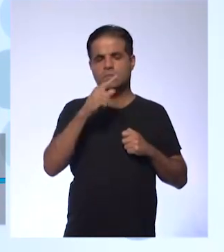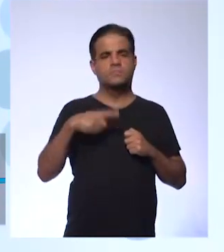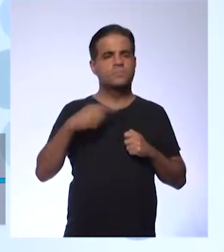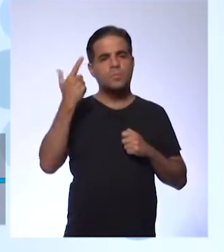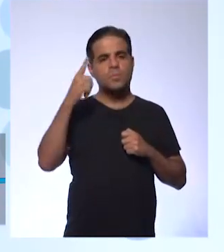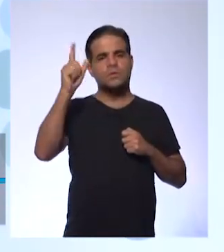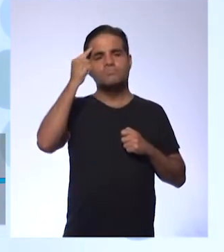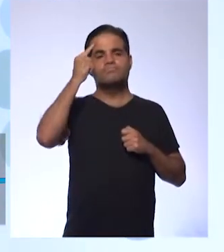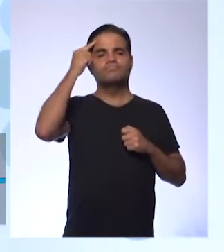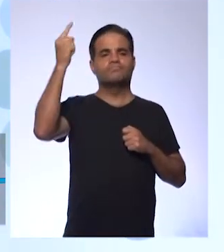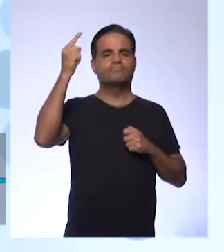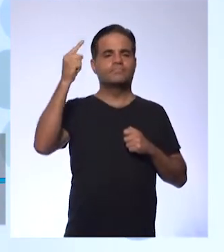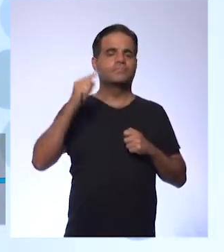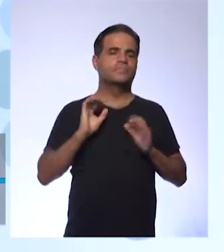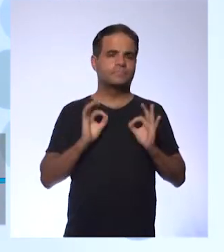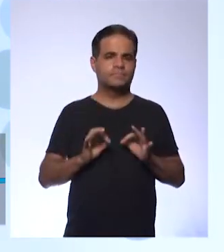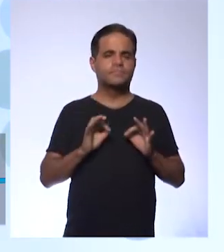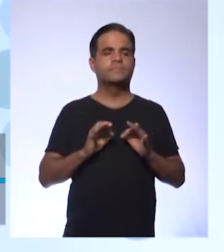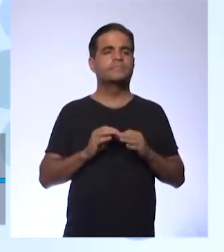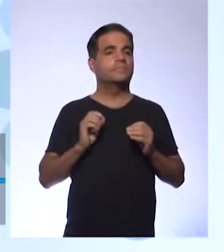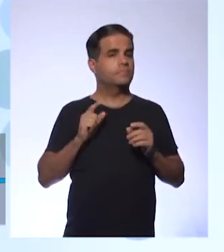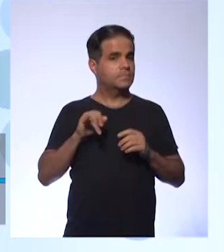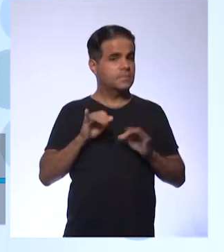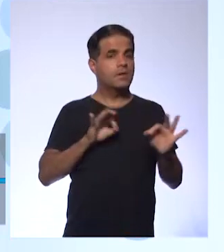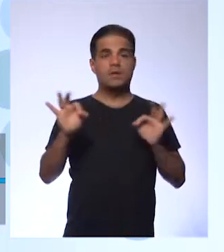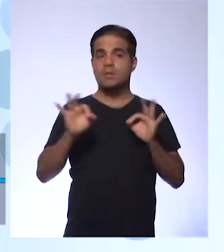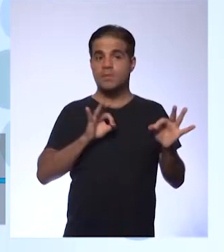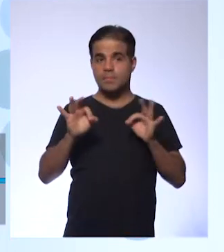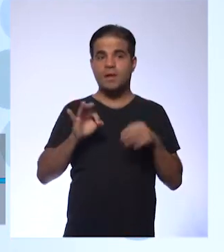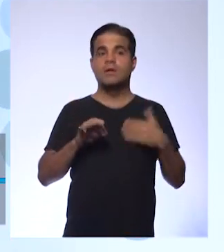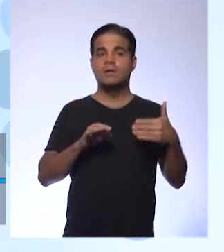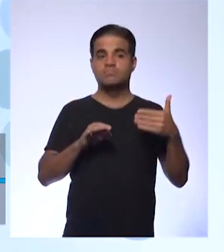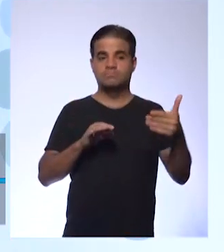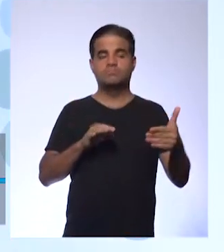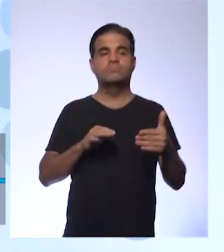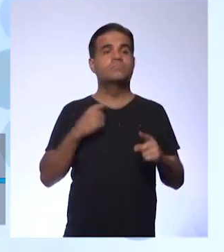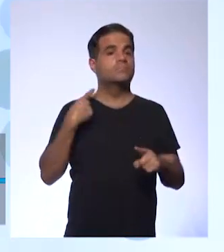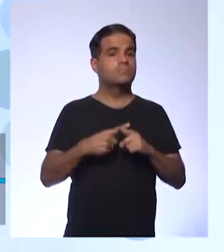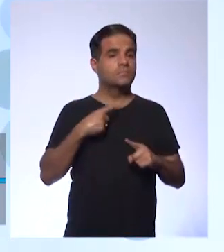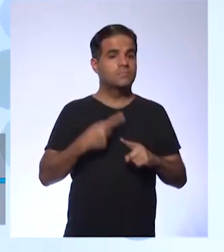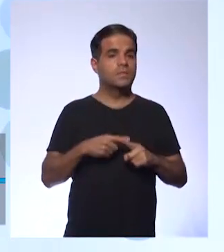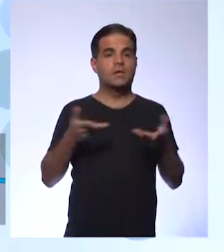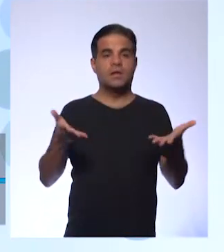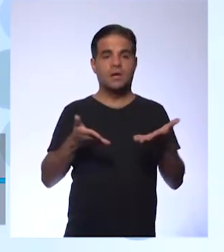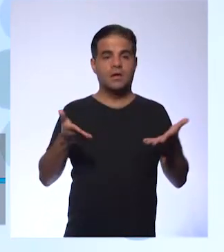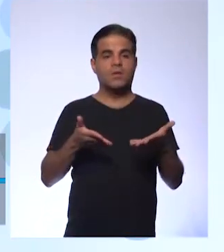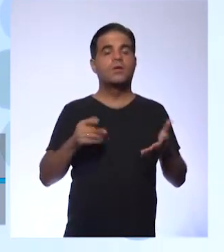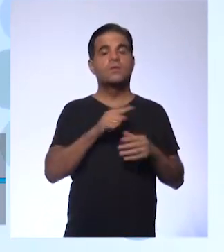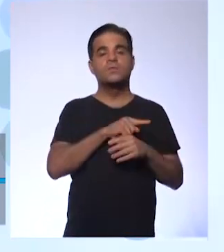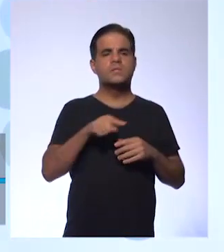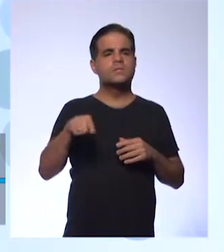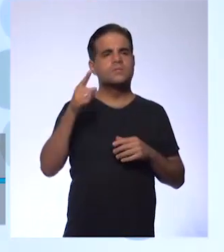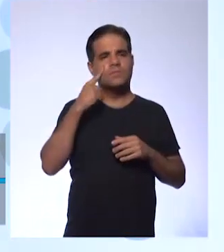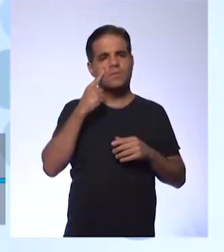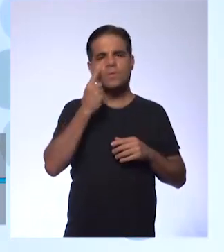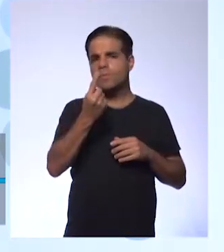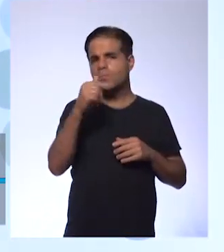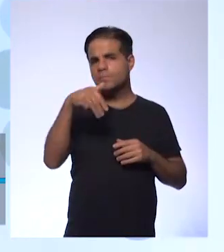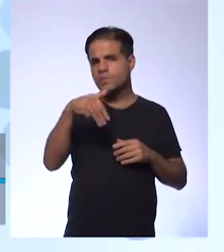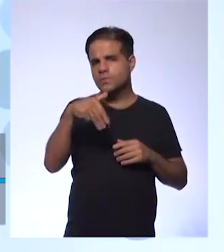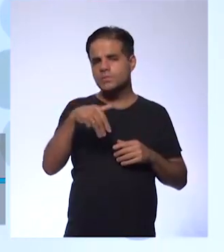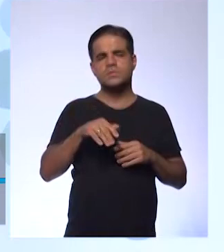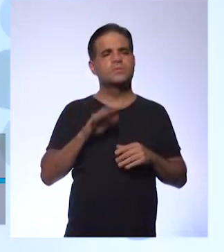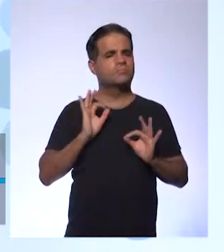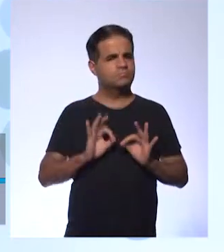não é? Isso. Ai, Era gente, se isso. preparem. Por quê? Porque agora vocês vão ouvir, tem um minutinho só, é